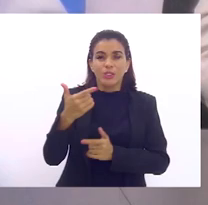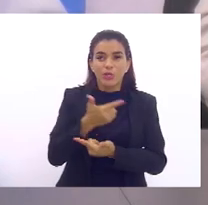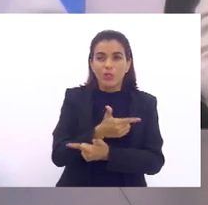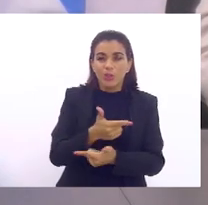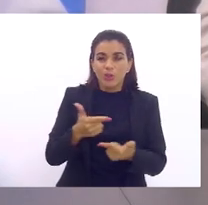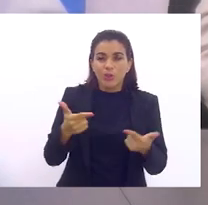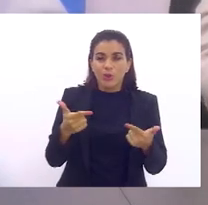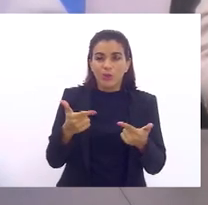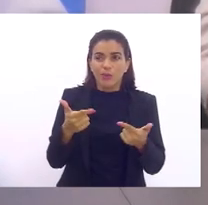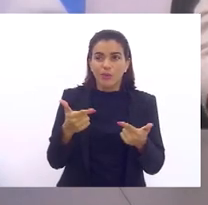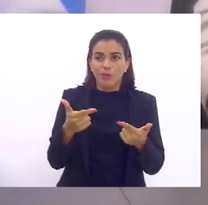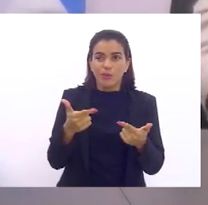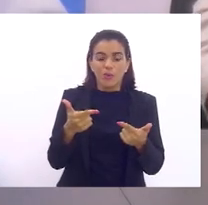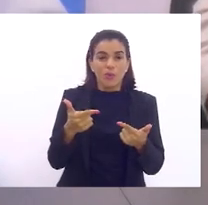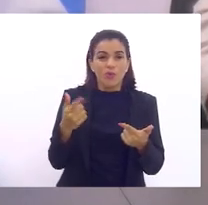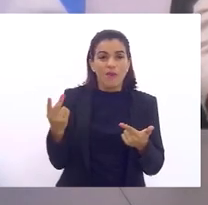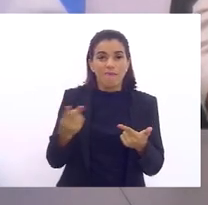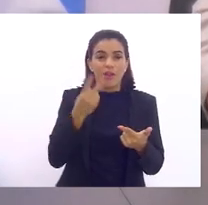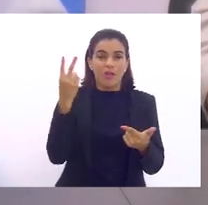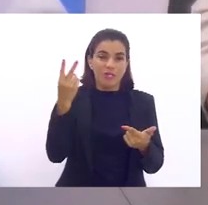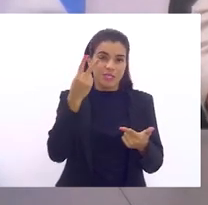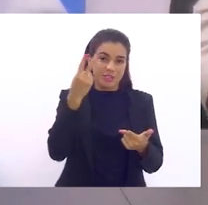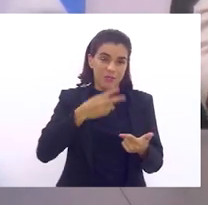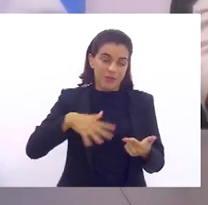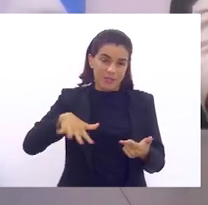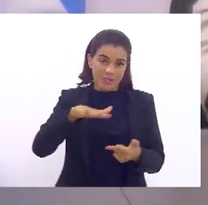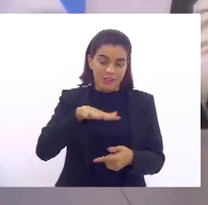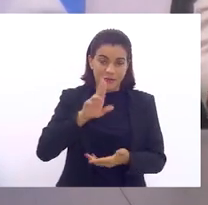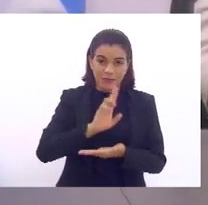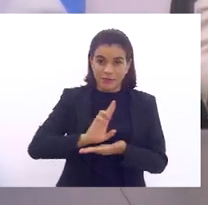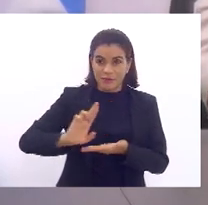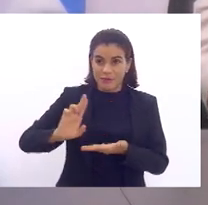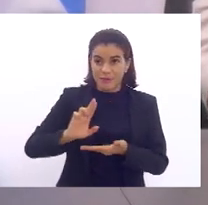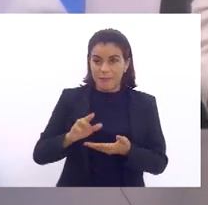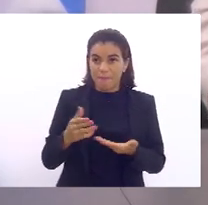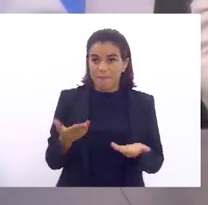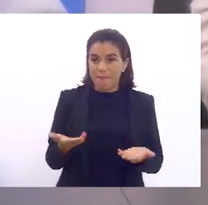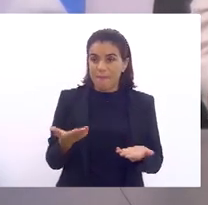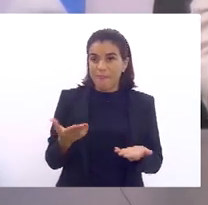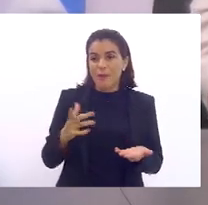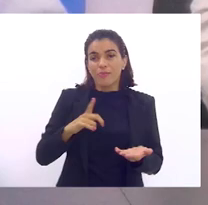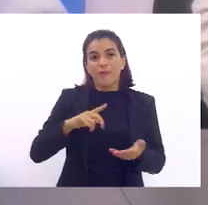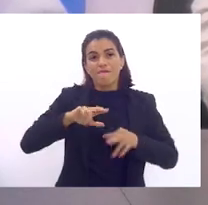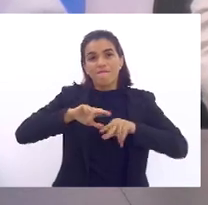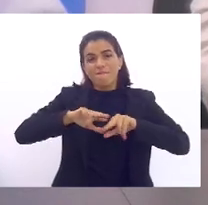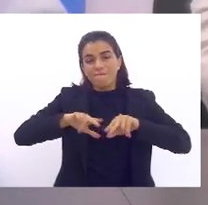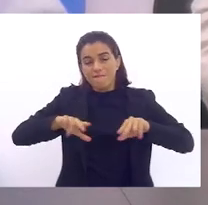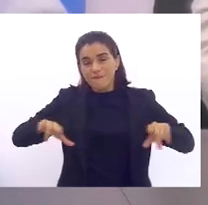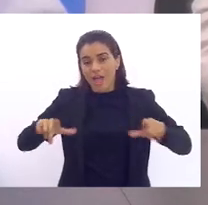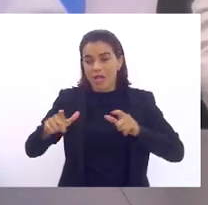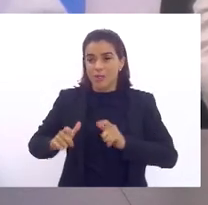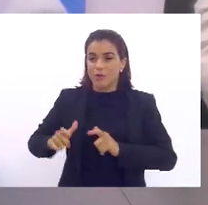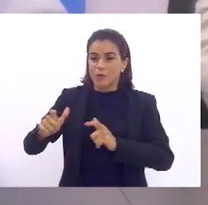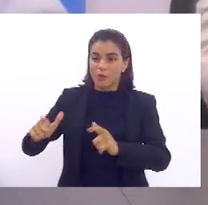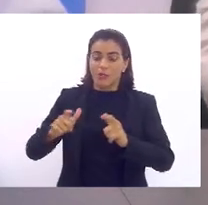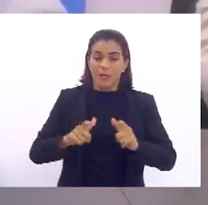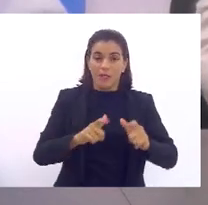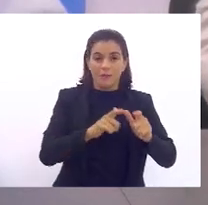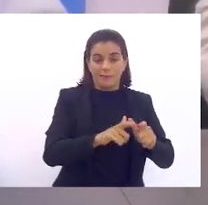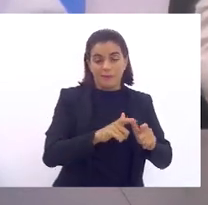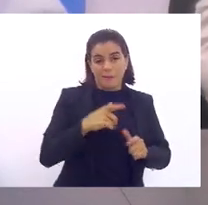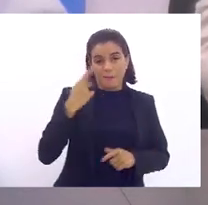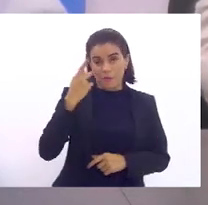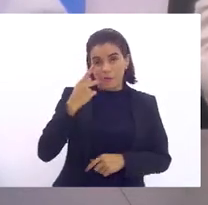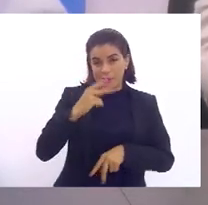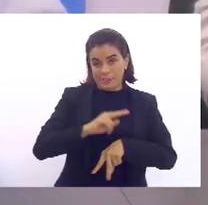eh O seu reconhecimento também dentro das Universidades Então são vários os lugares da violência política de gênero e